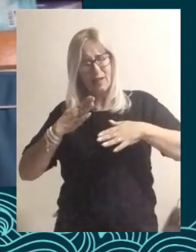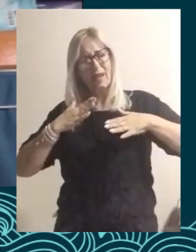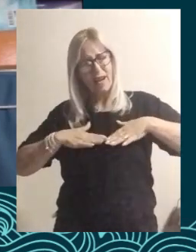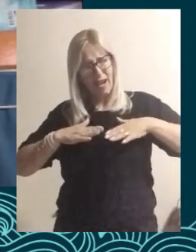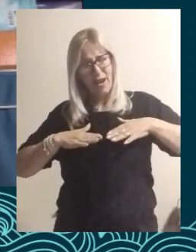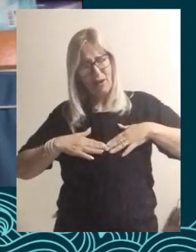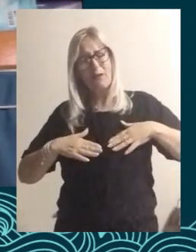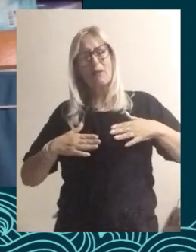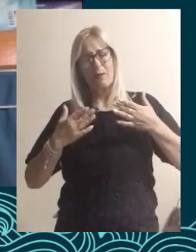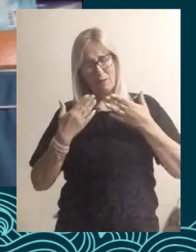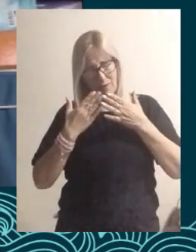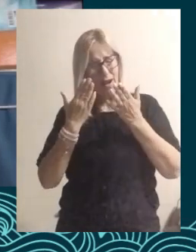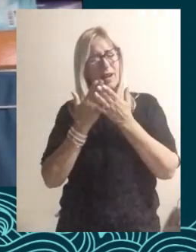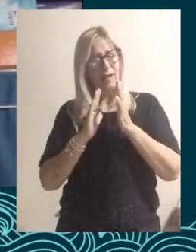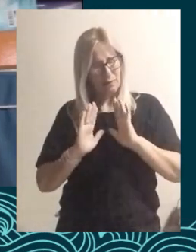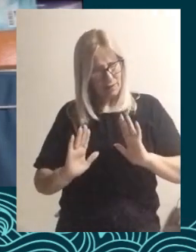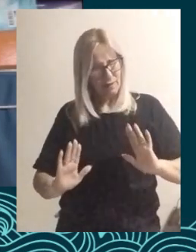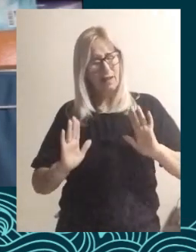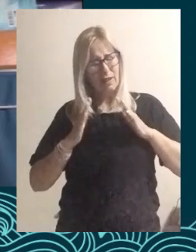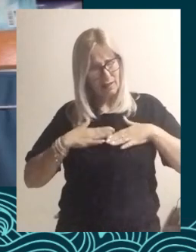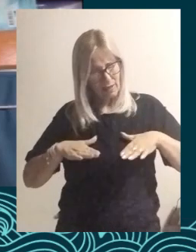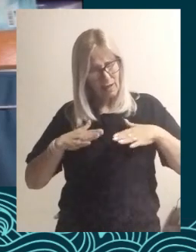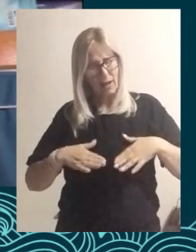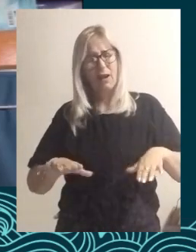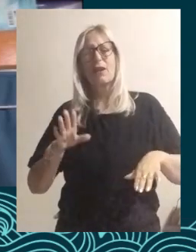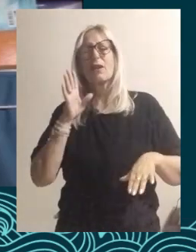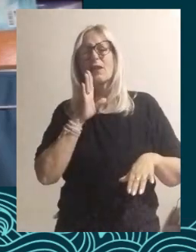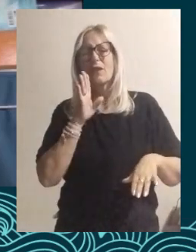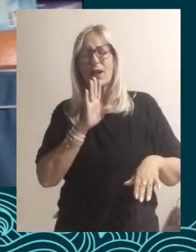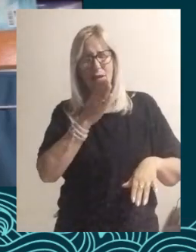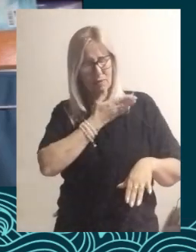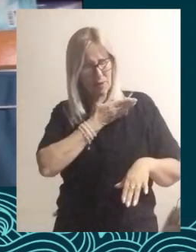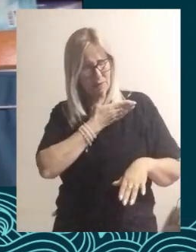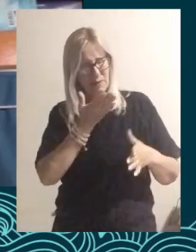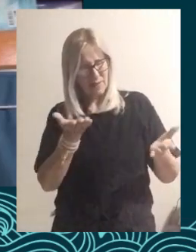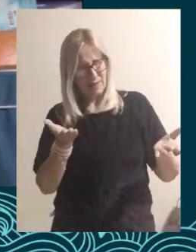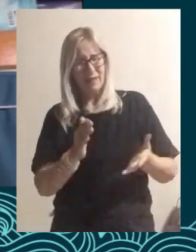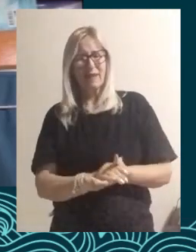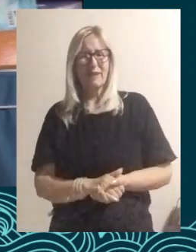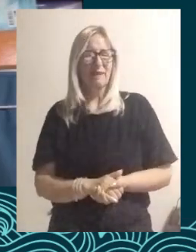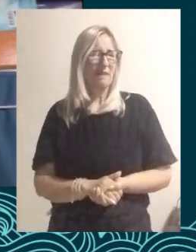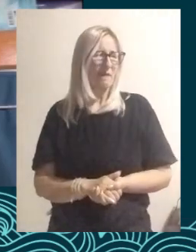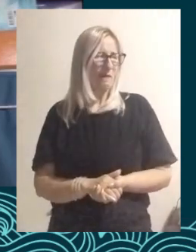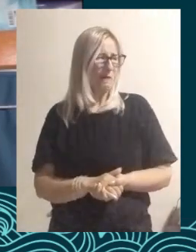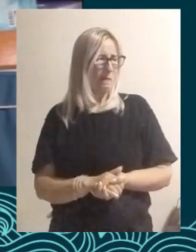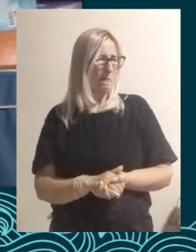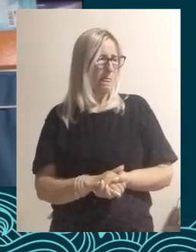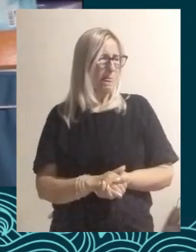mais e falar, tá, calma, Tamara, tudo bem, vai passar. Né? Ser mais legal, ser mais minha amiga.